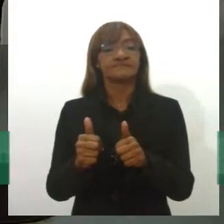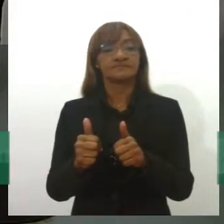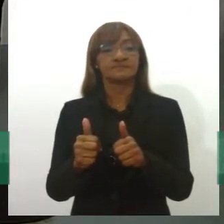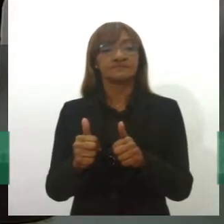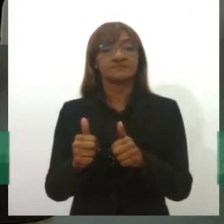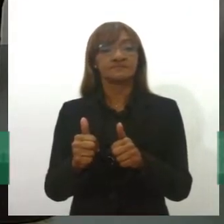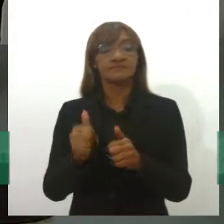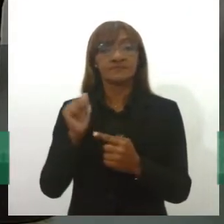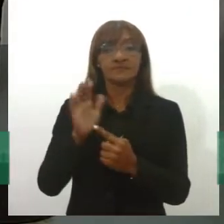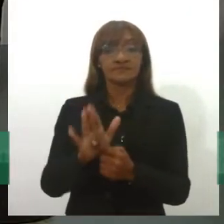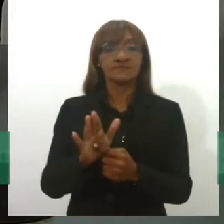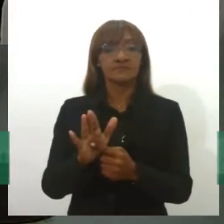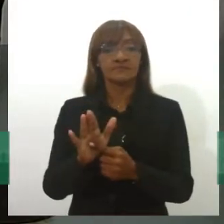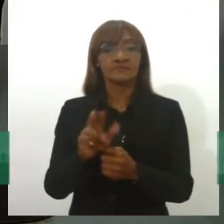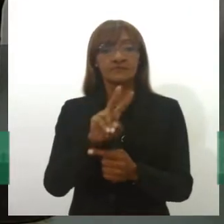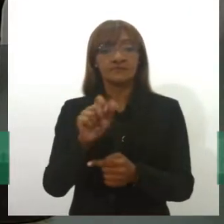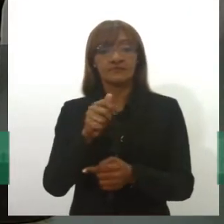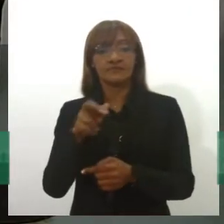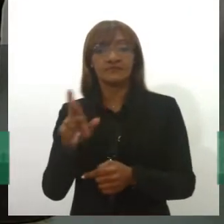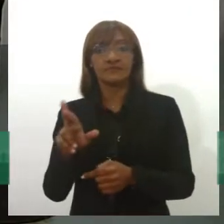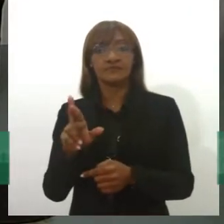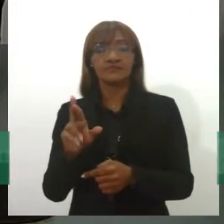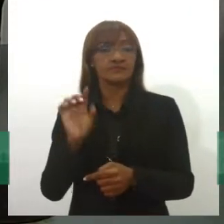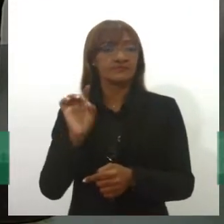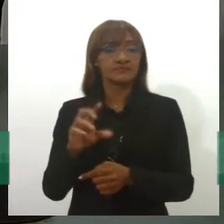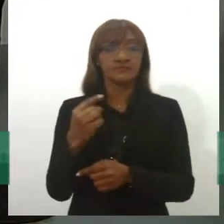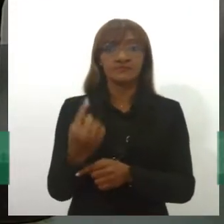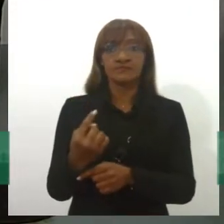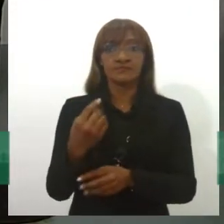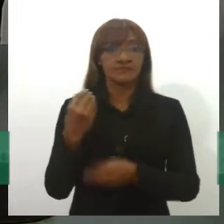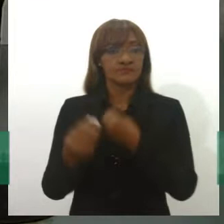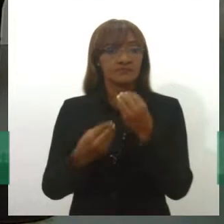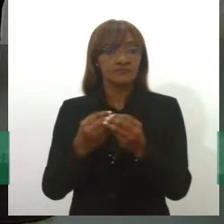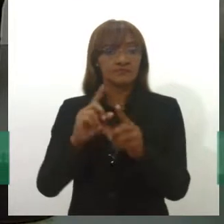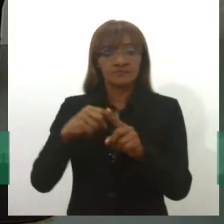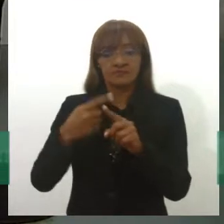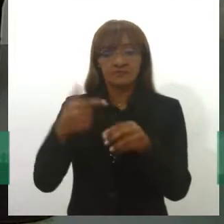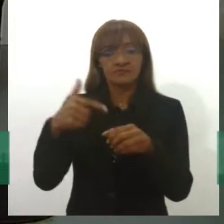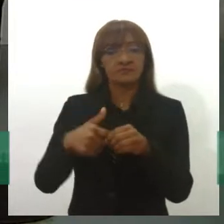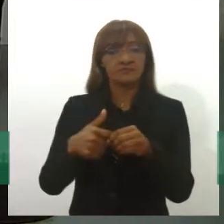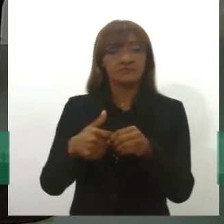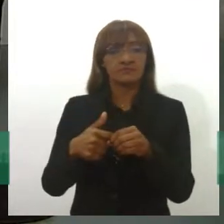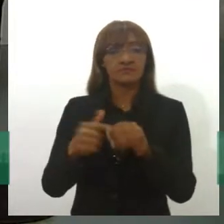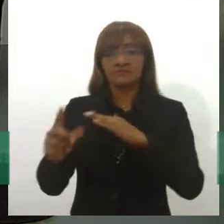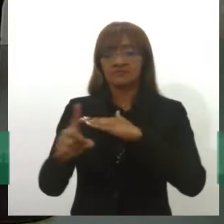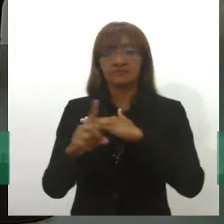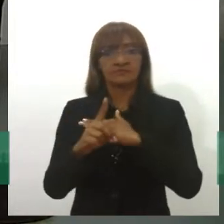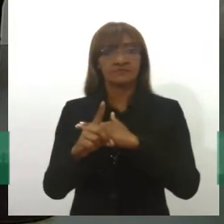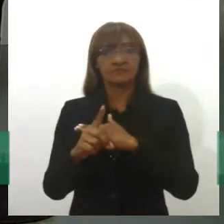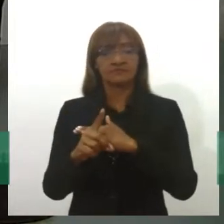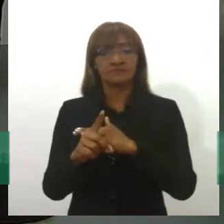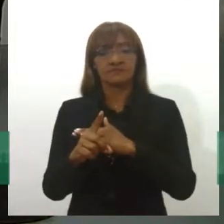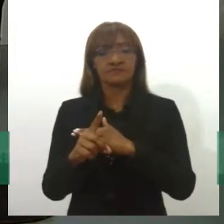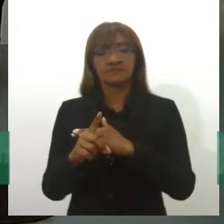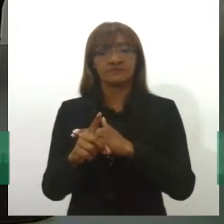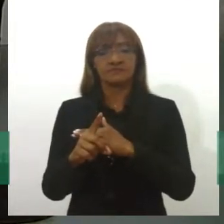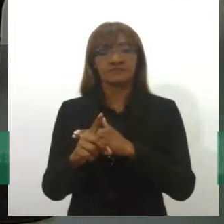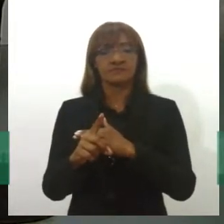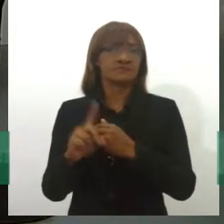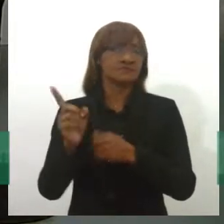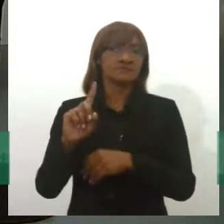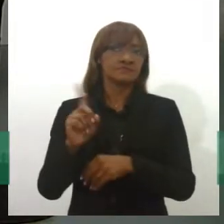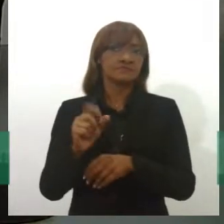Além de não impactar no preço lá no final para o consumidor, porque não é isso que está, não é o